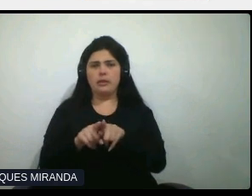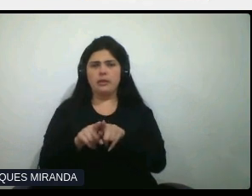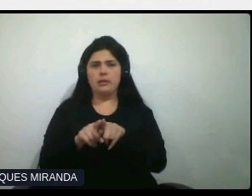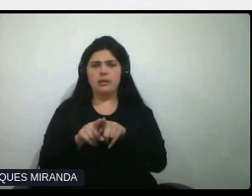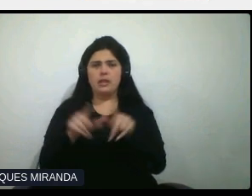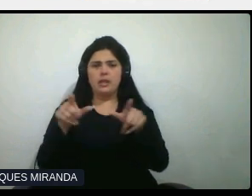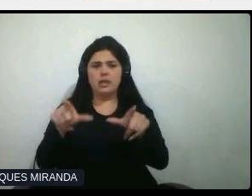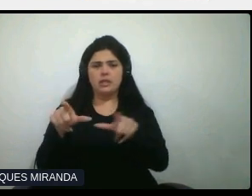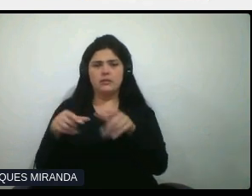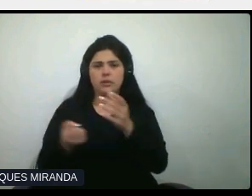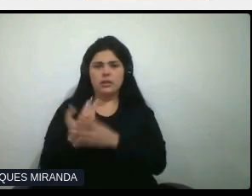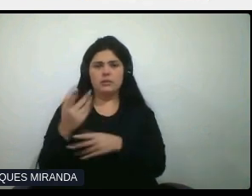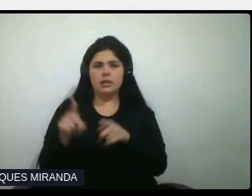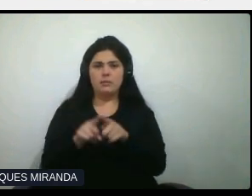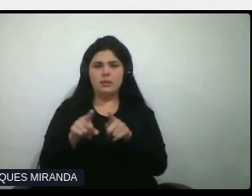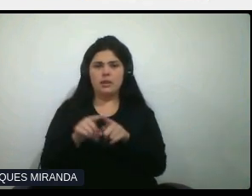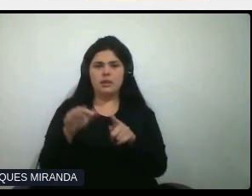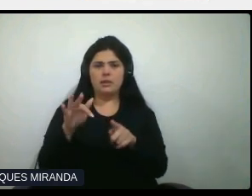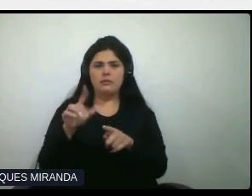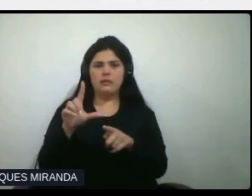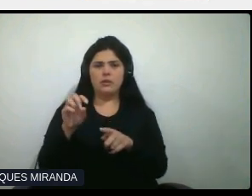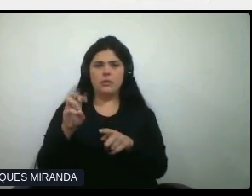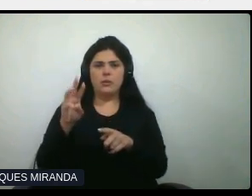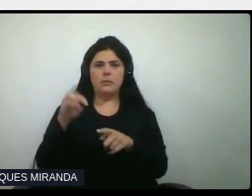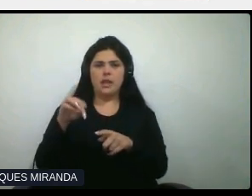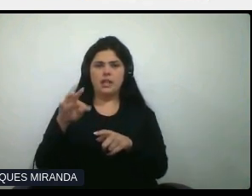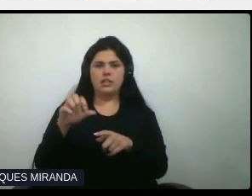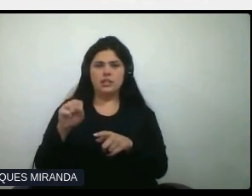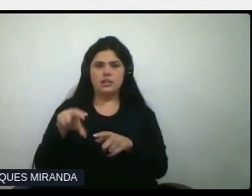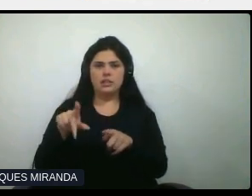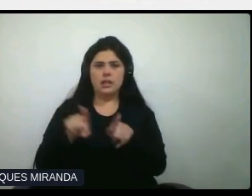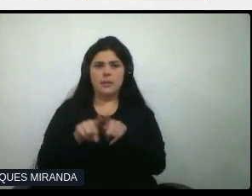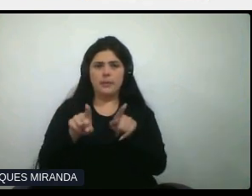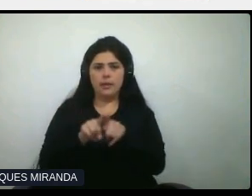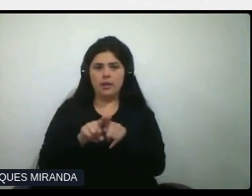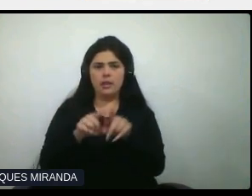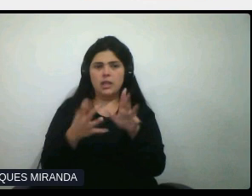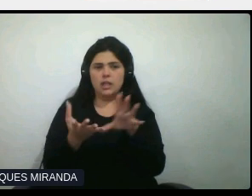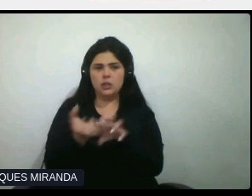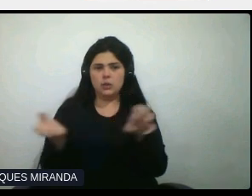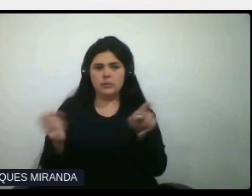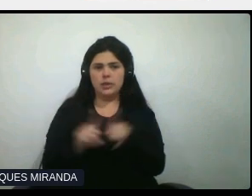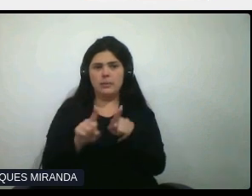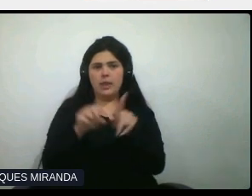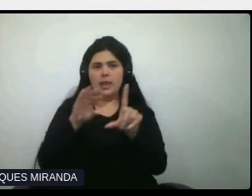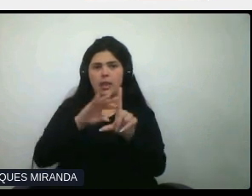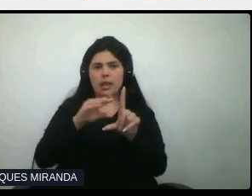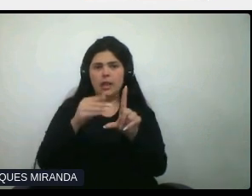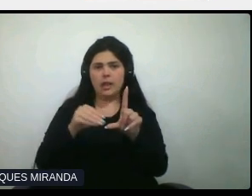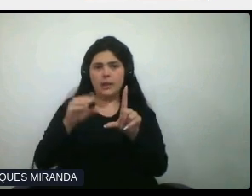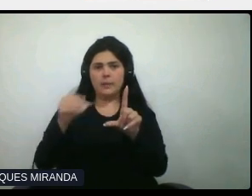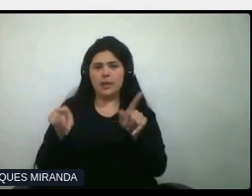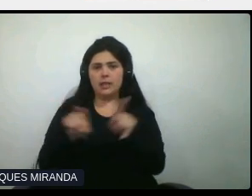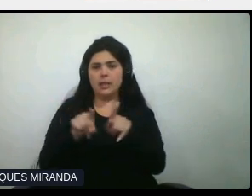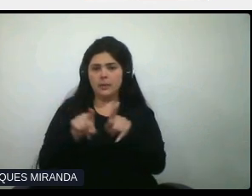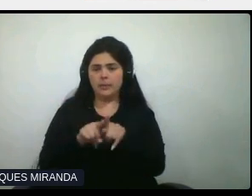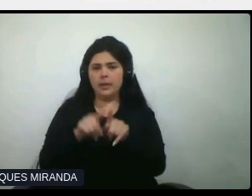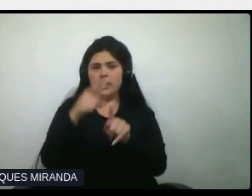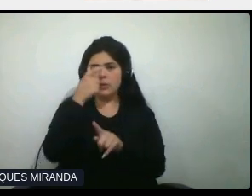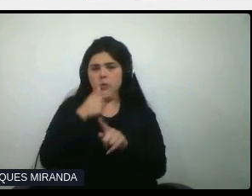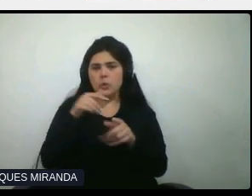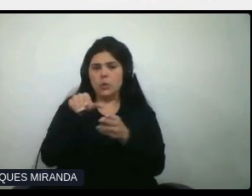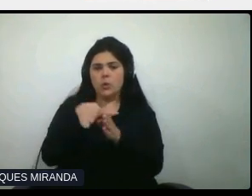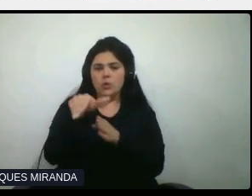nós mesmos criamos aqui, que é a Flow Metrics Practitioner e Improving Scrum with Kanban. Tá? E também sou aí